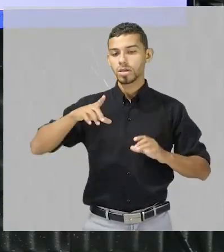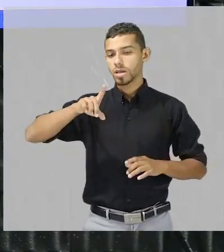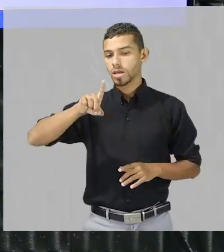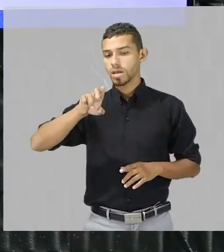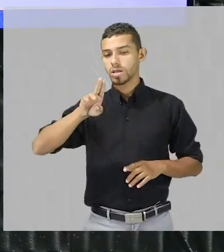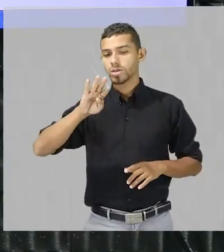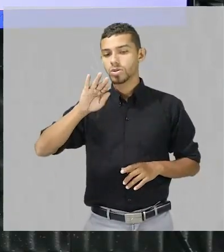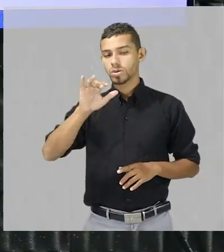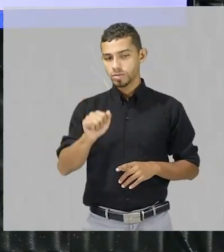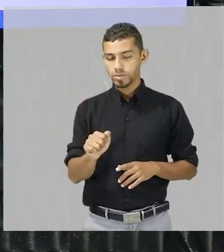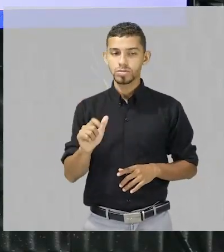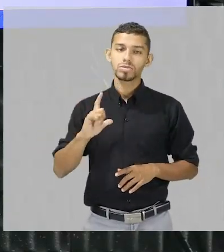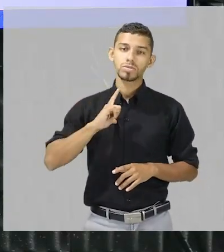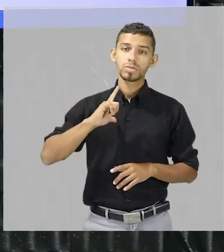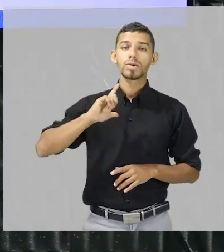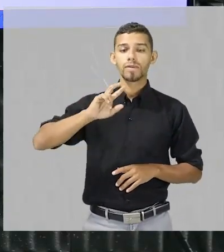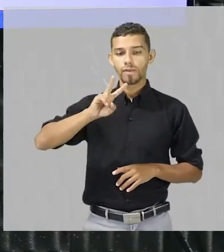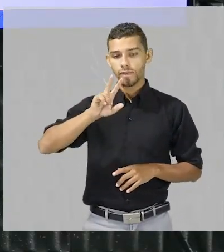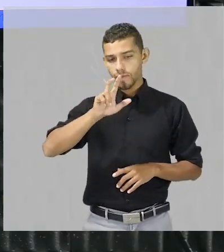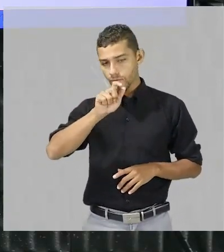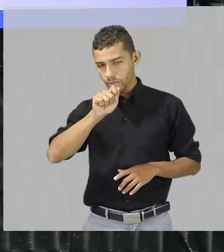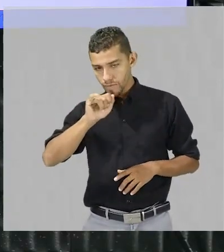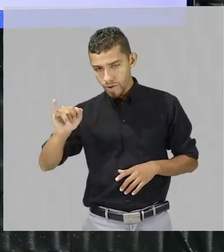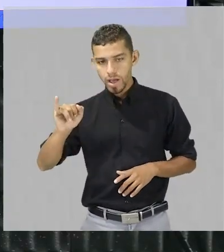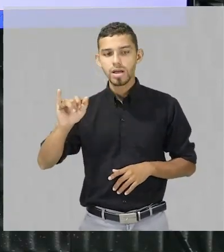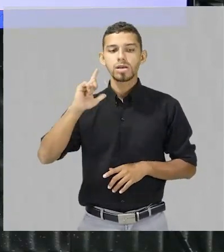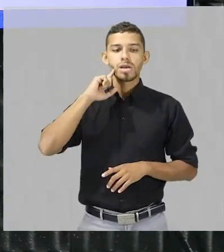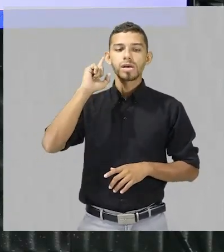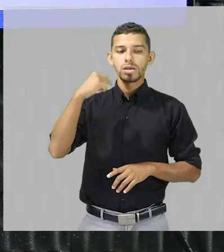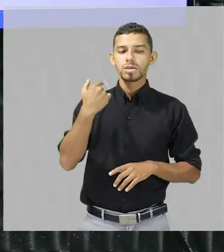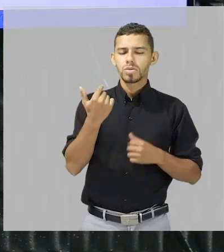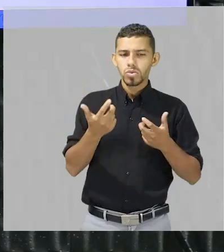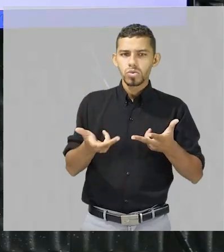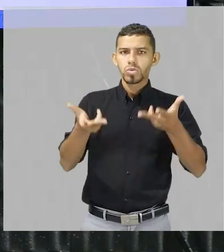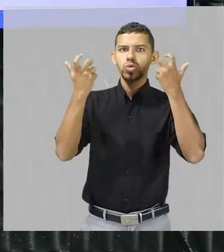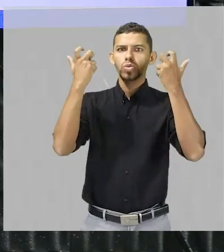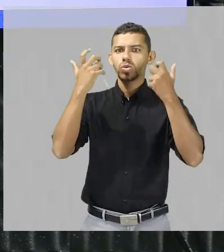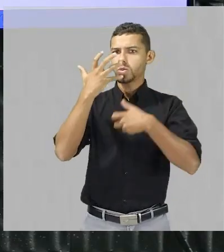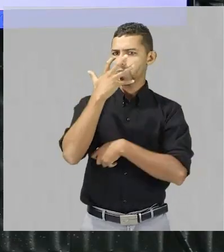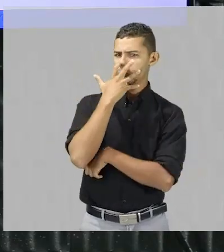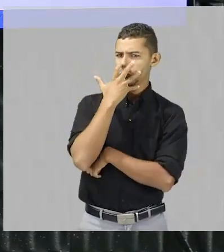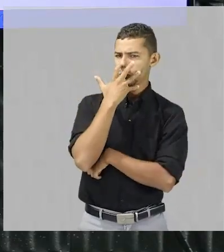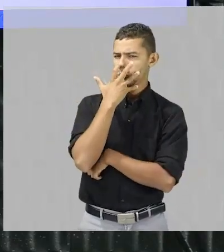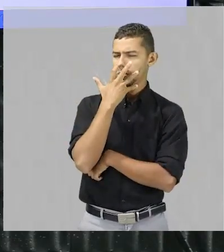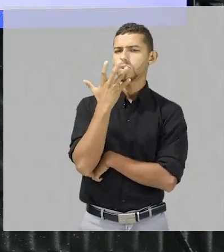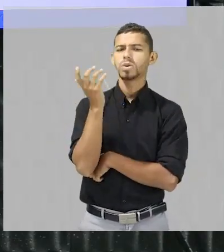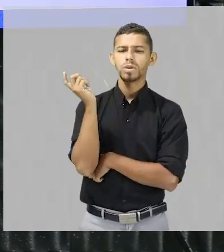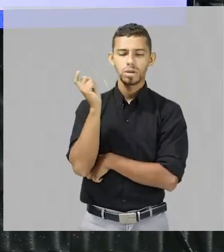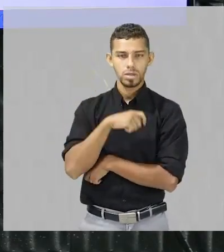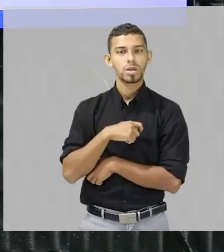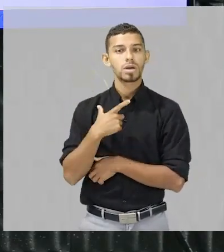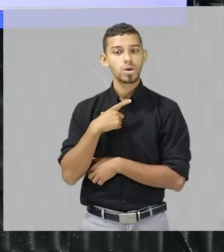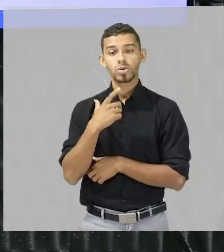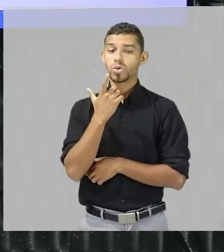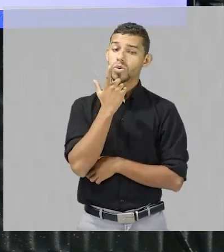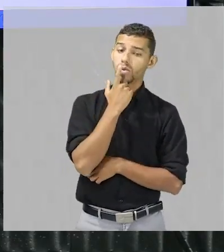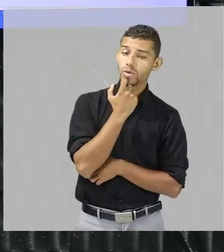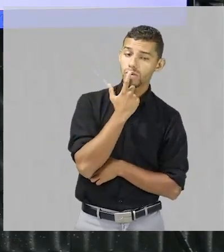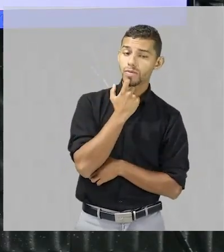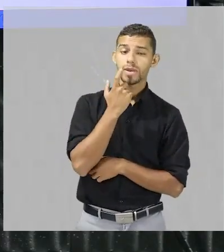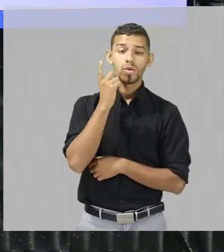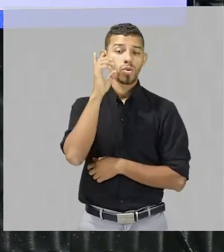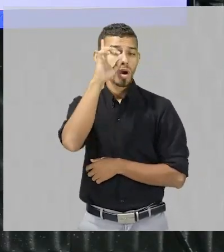duplas, né, vai gerar esse espectro visível. Aí eu vou ter ou um vermelho, ou